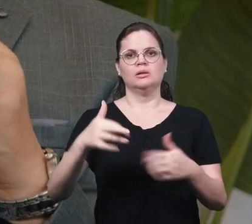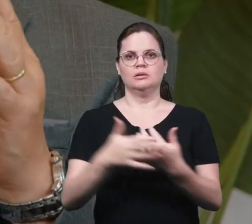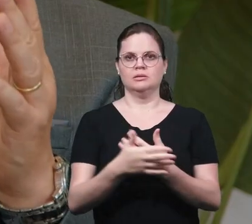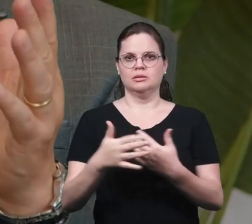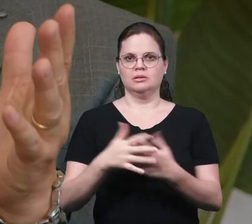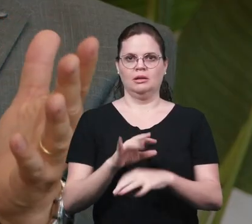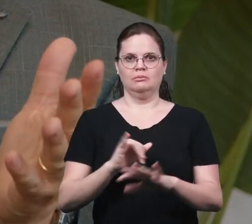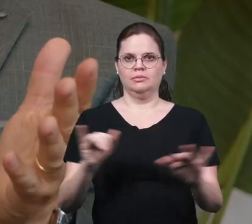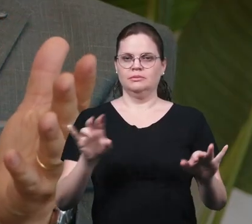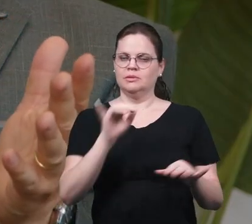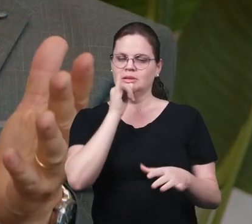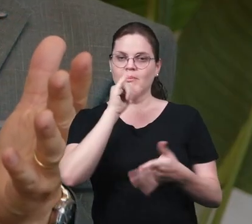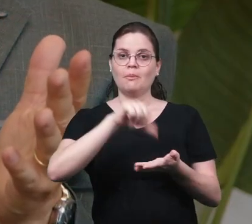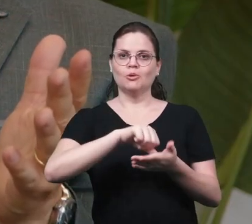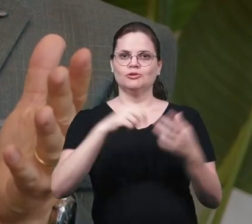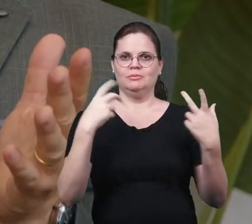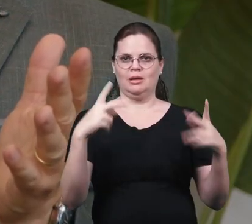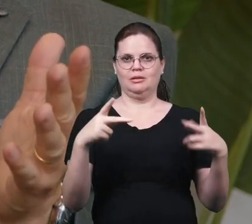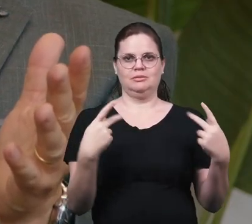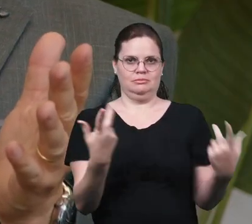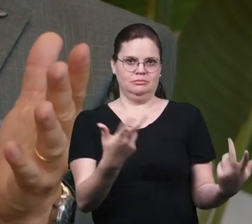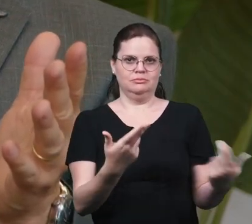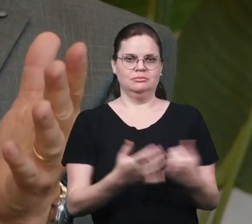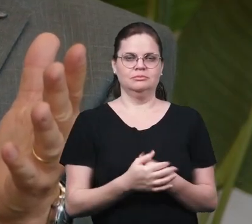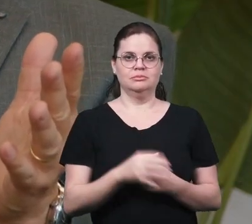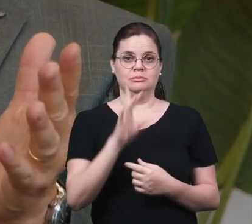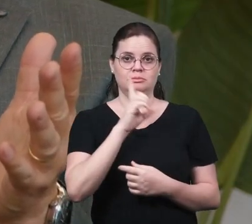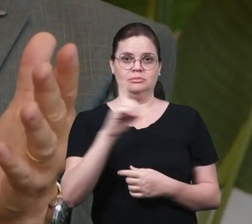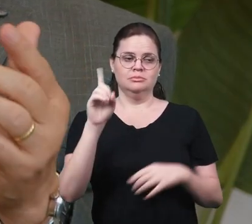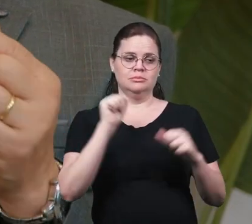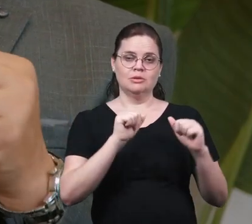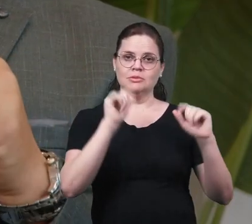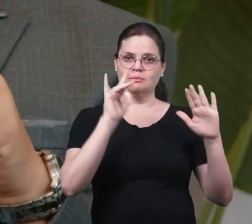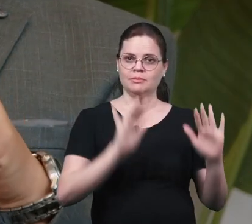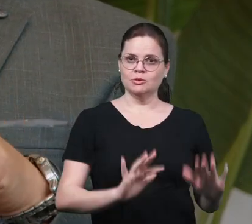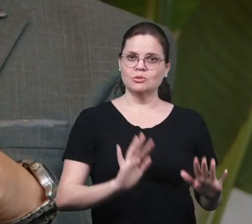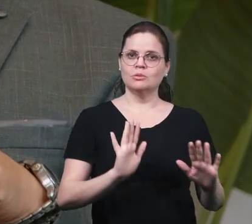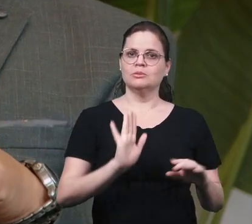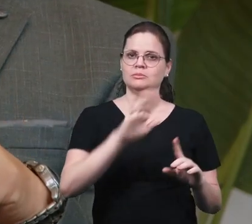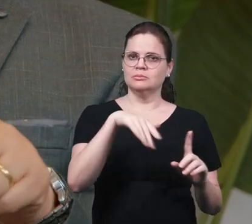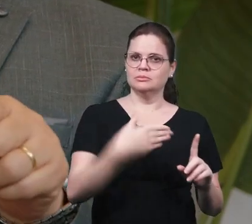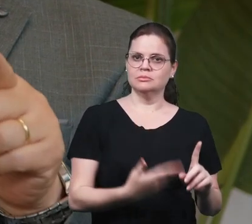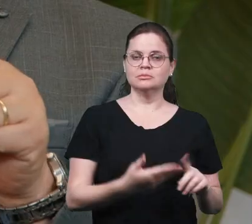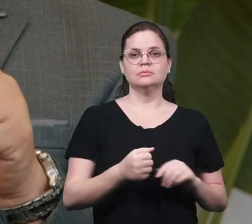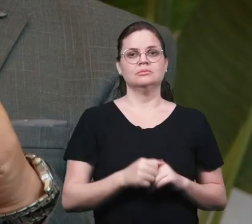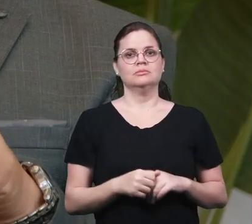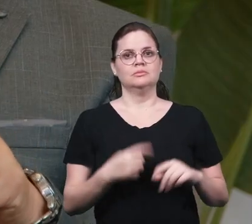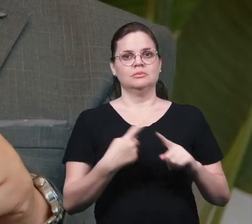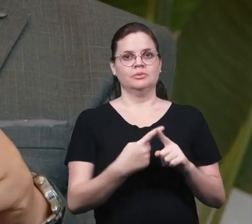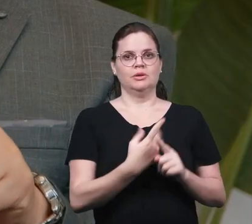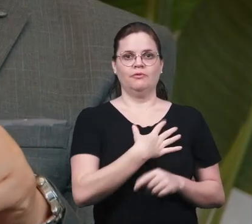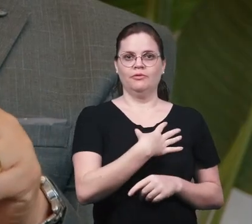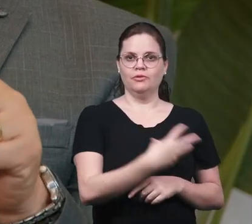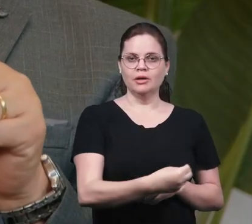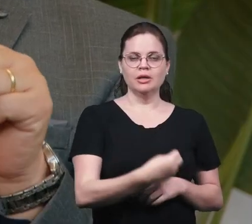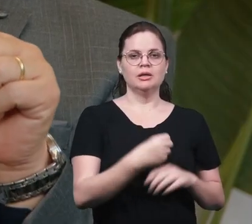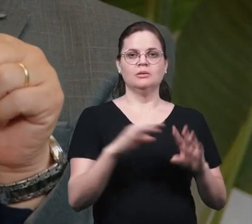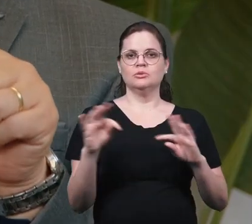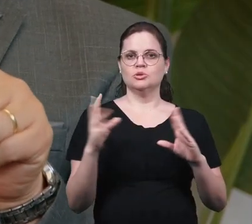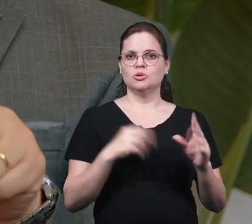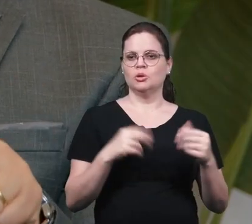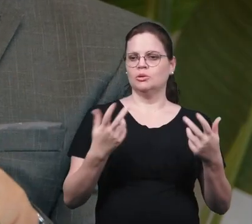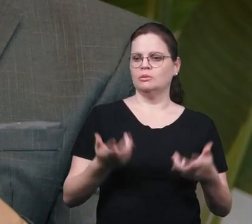um ponto de pregação, Deus honra. Glória a Deus. E as filhas e os filhos,